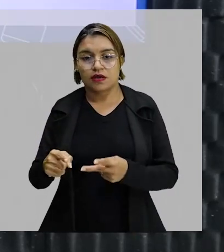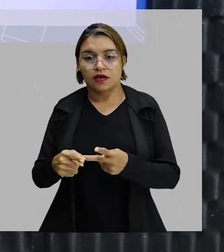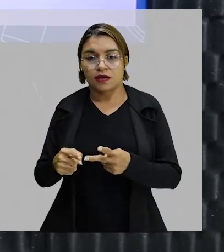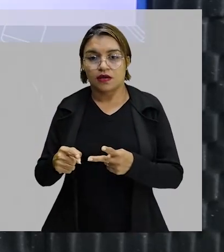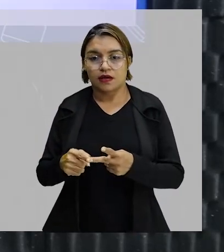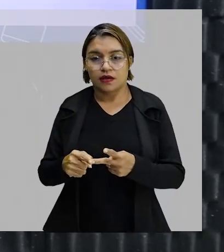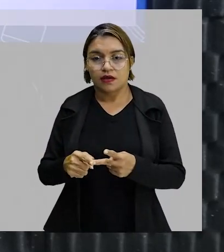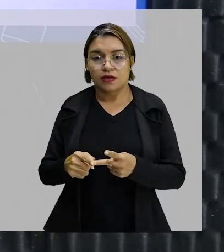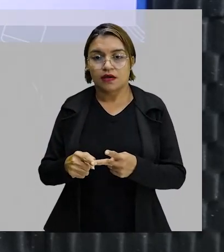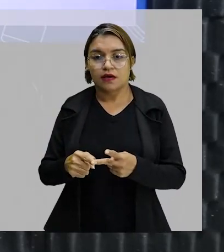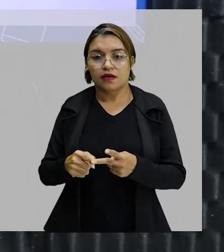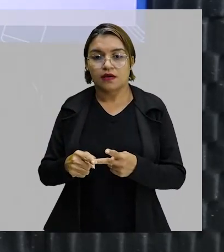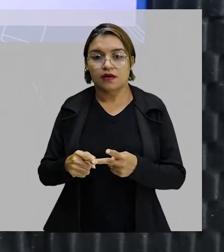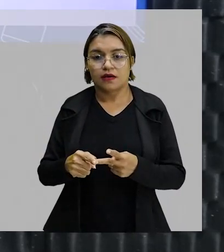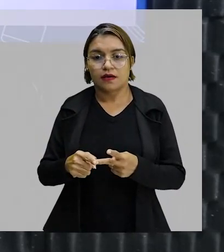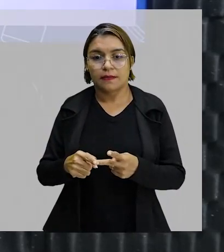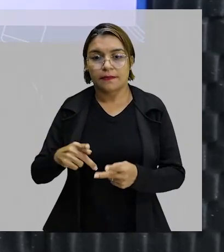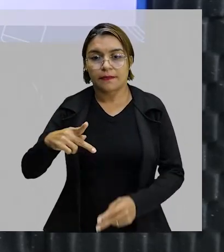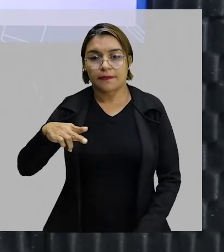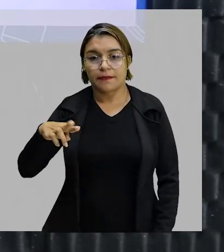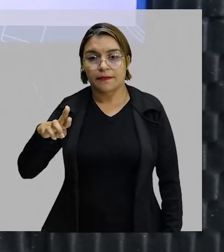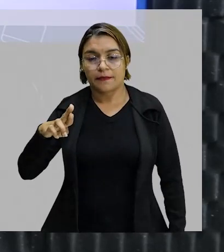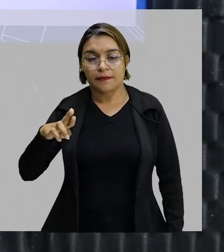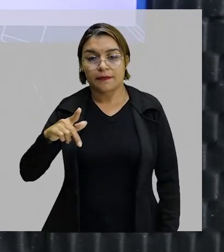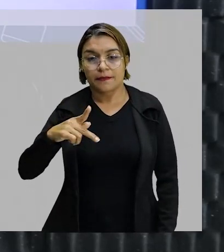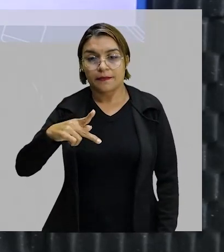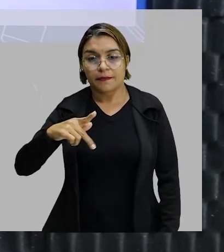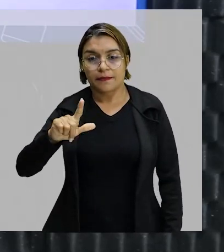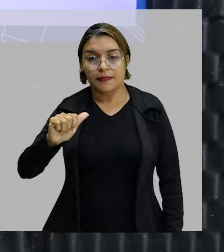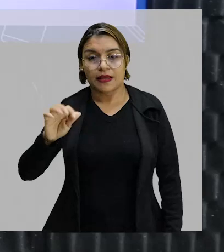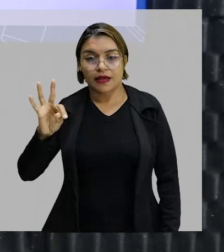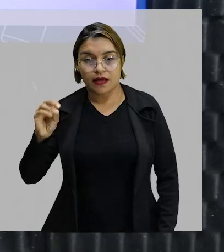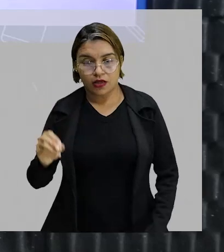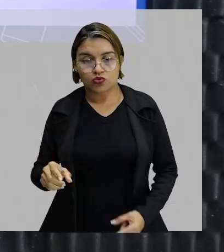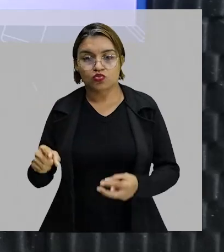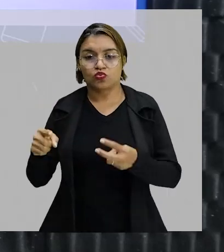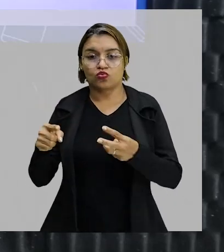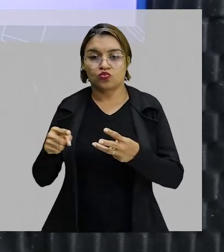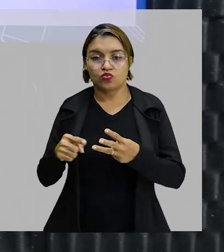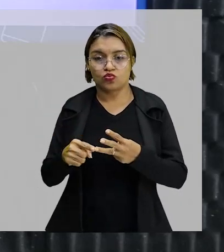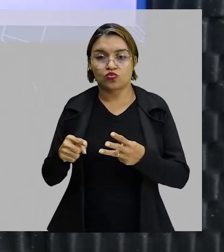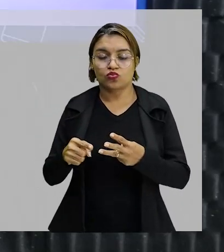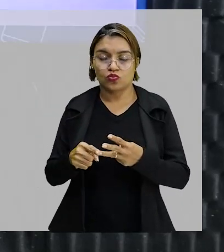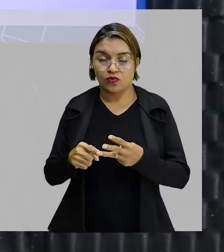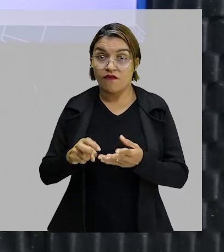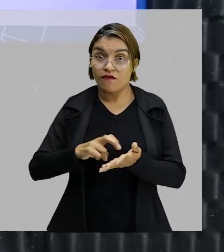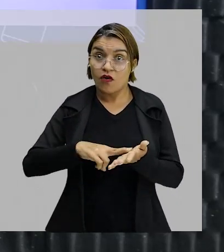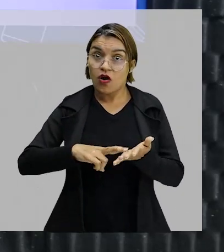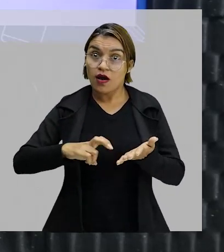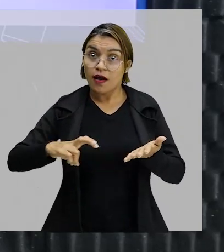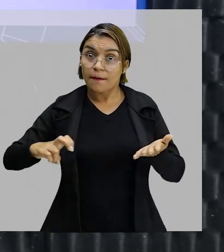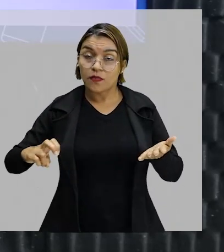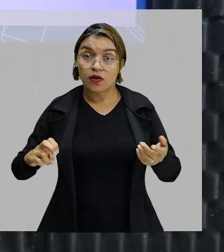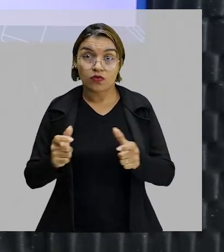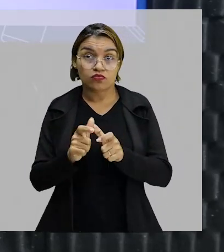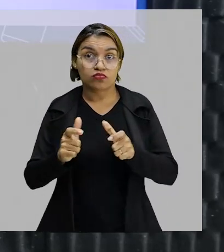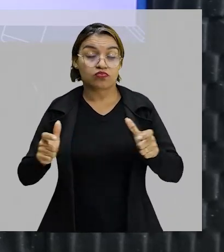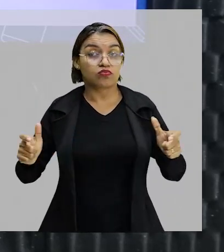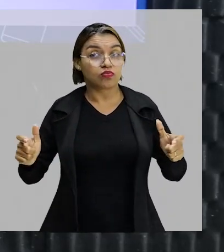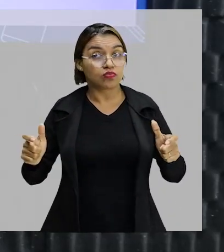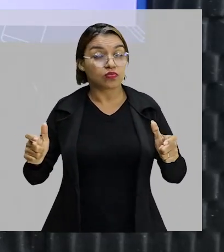Prato que vocês ainda não tinham visto, tá? Para vocês fazerem aquele acréscimo de vocabulário. Para quem vai fazer o Enem agora,